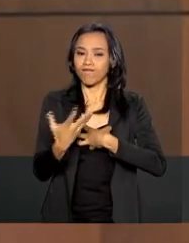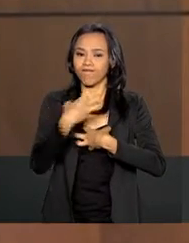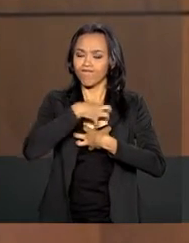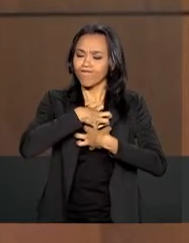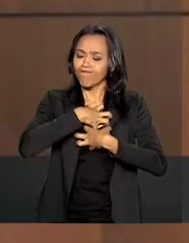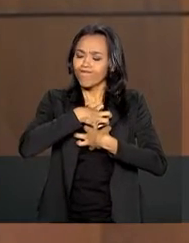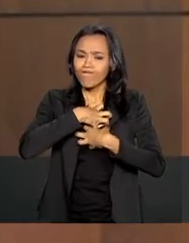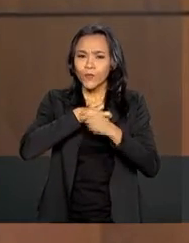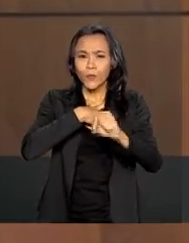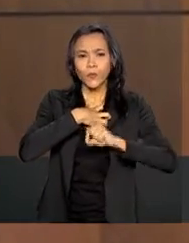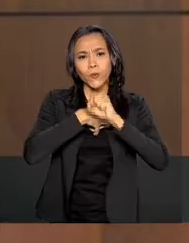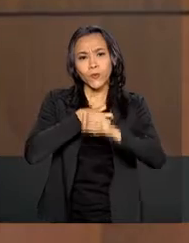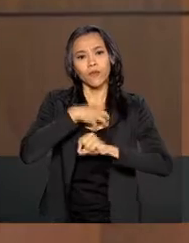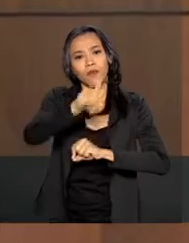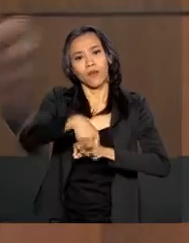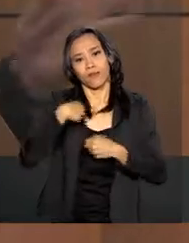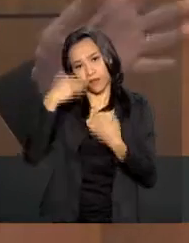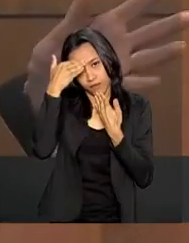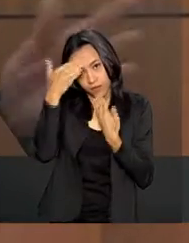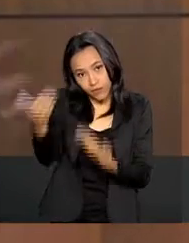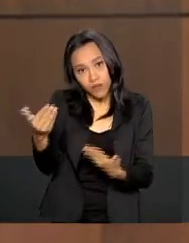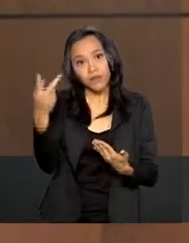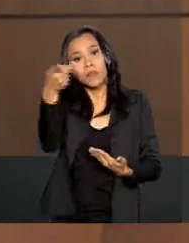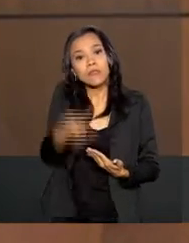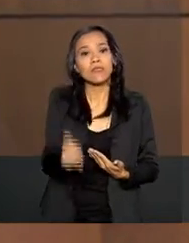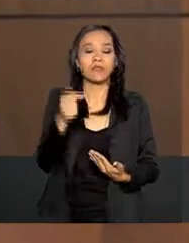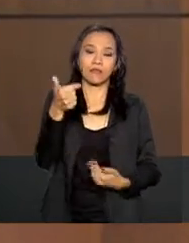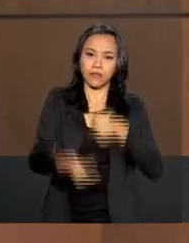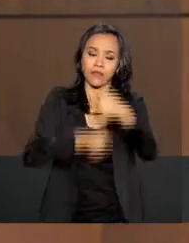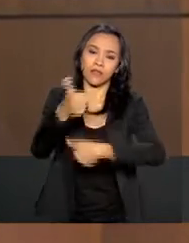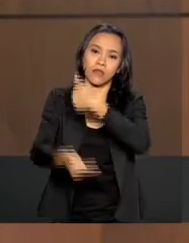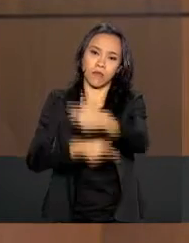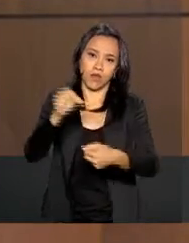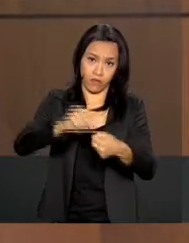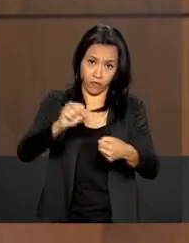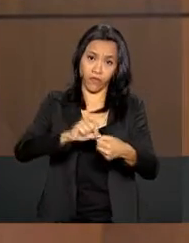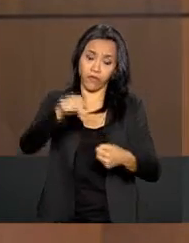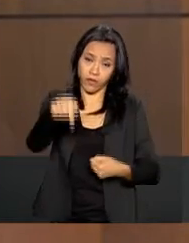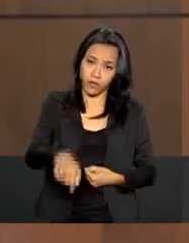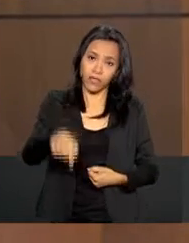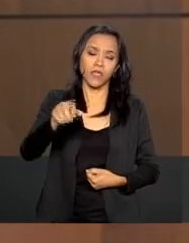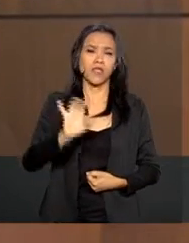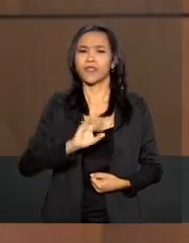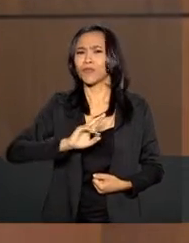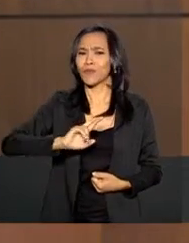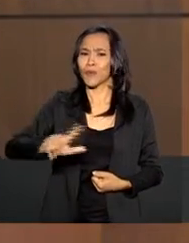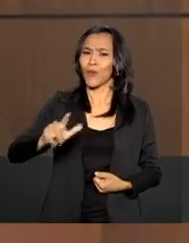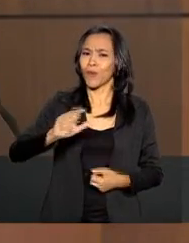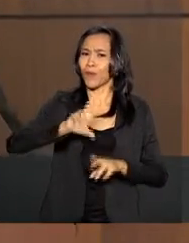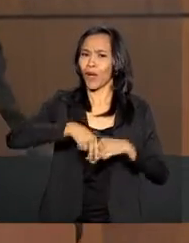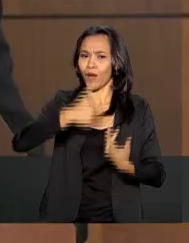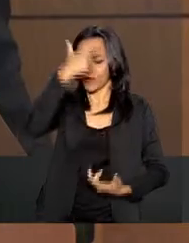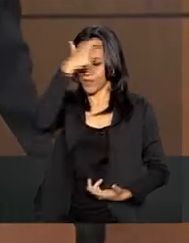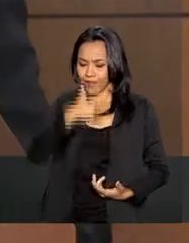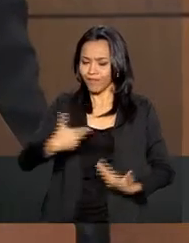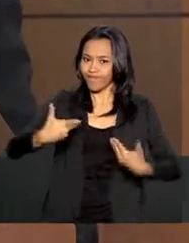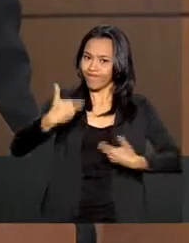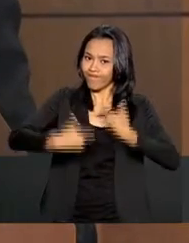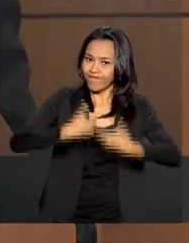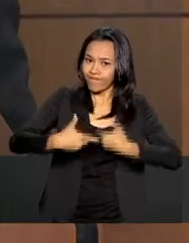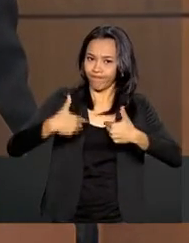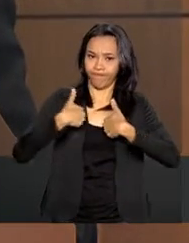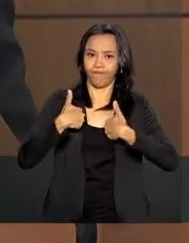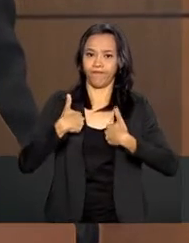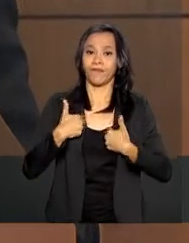revela gratidão gratidão pelos trabalhos realizados não apenas em relação à minha figura mais em relação a